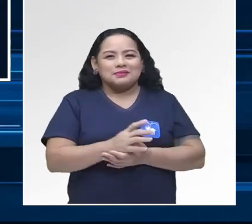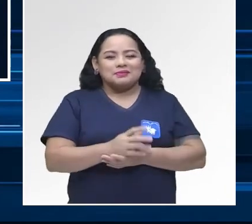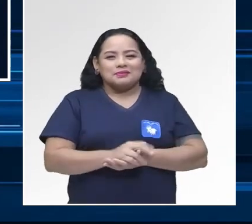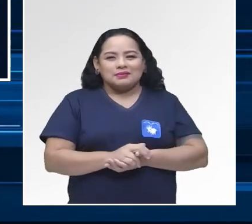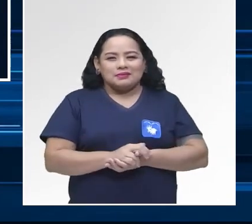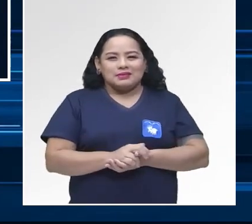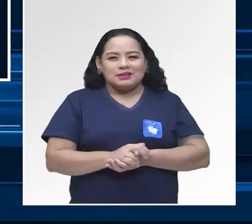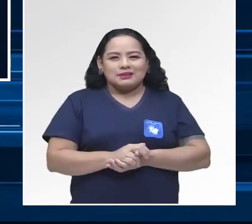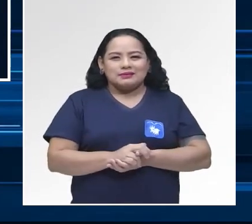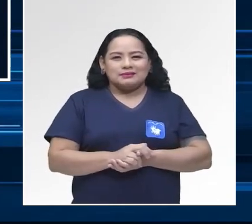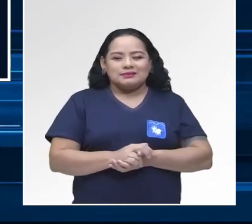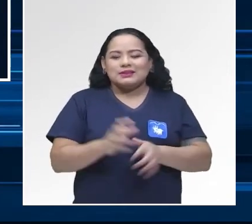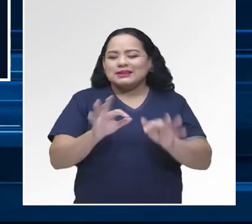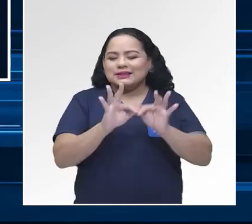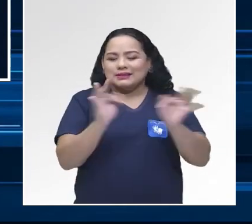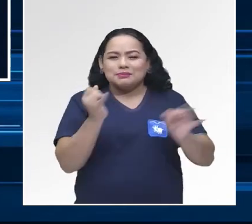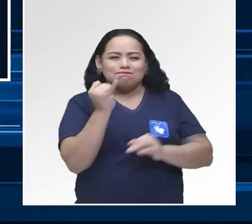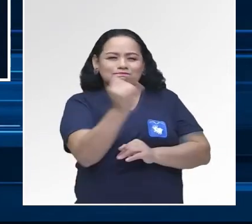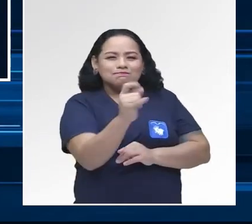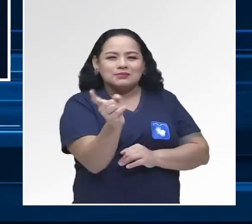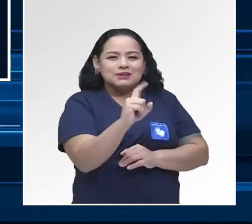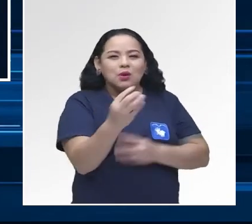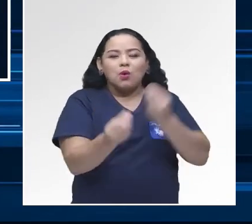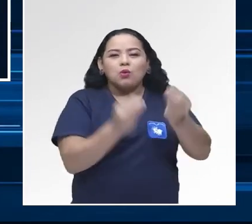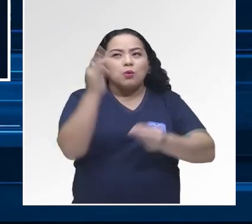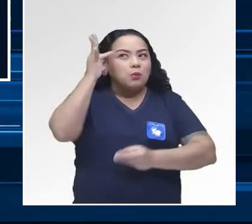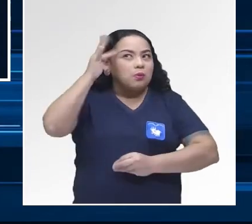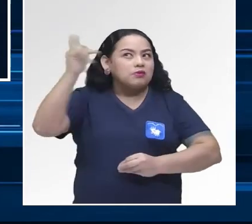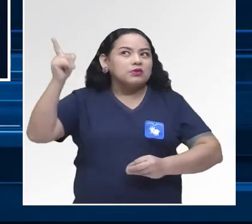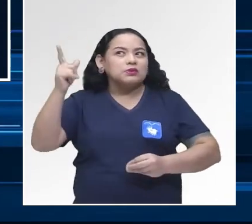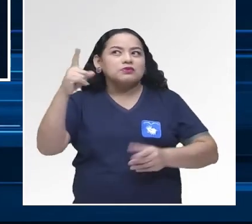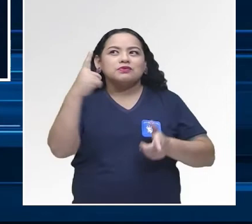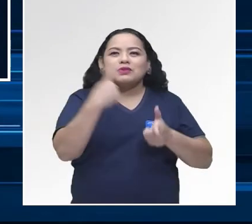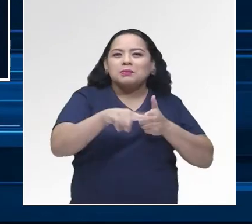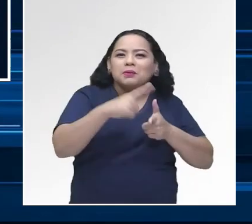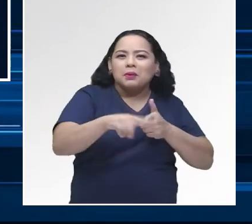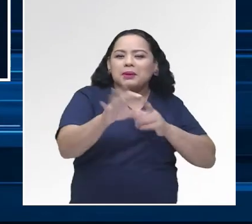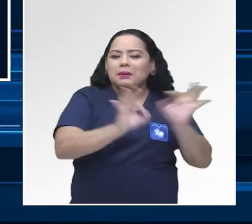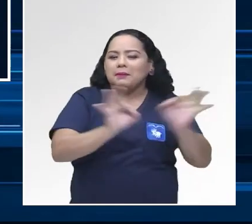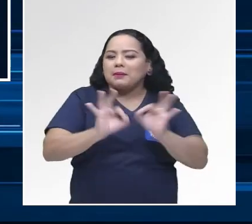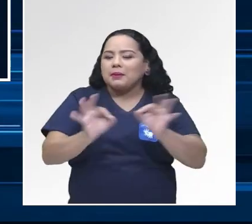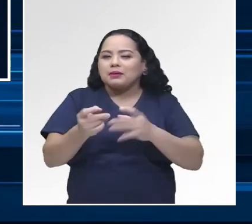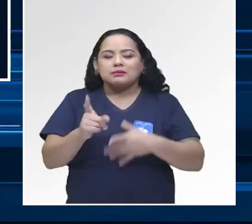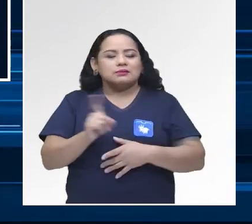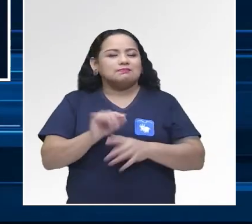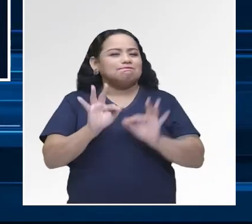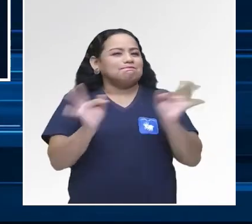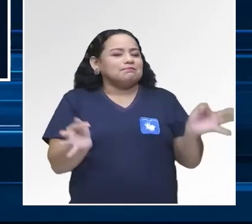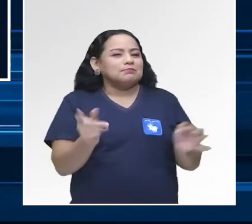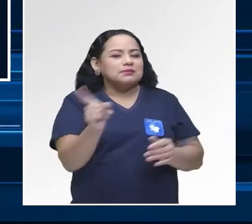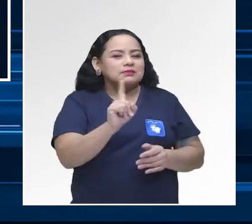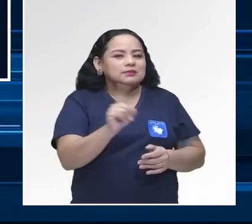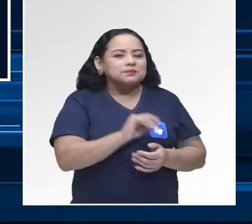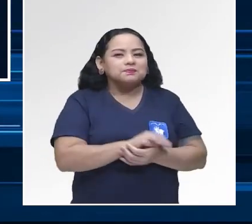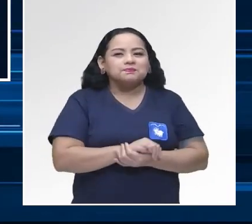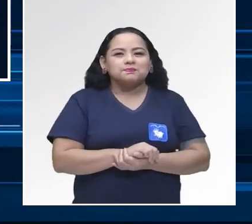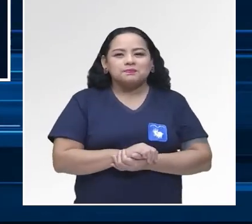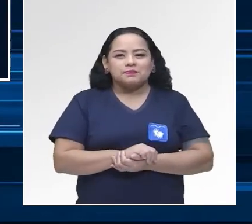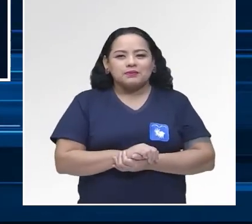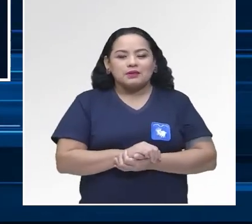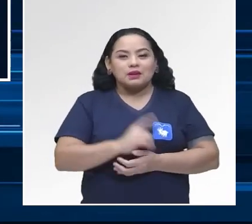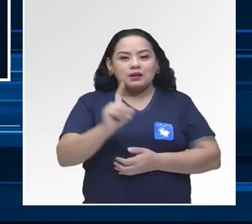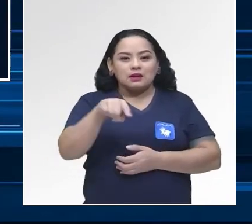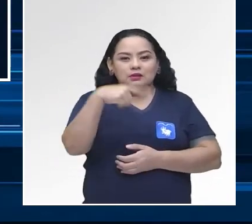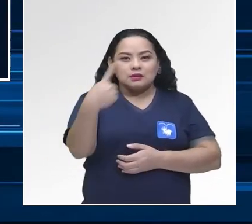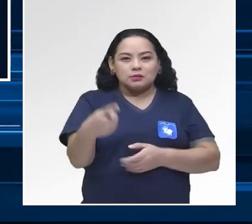Né? Não é tão simples falar. Como a filosofia problematiza. Né? Não é tão simples. E depois